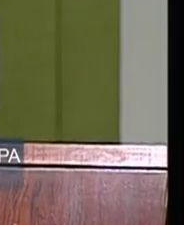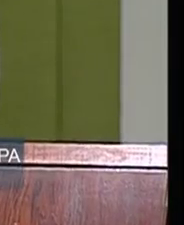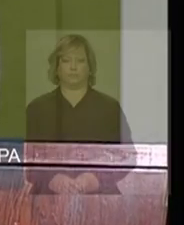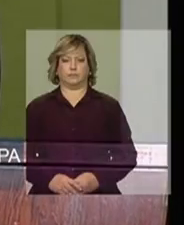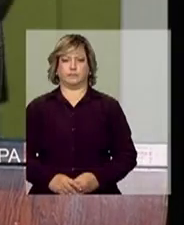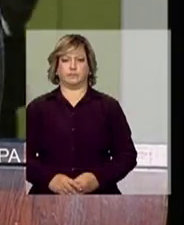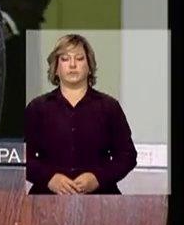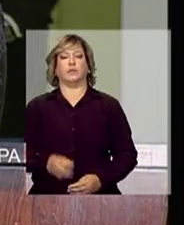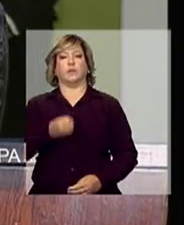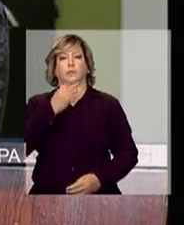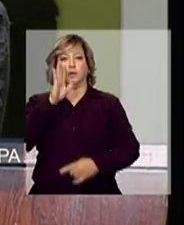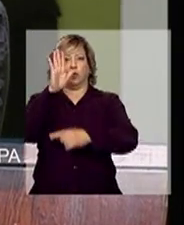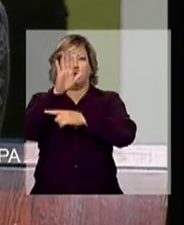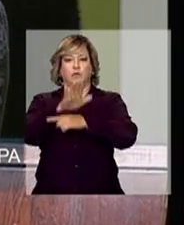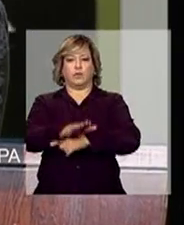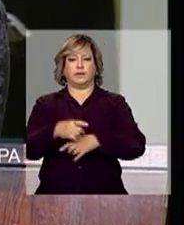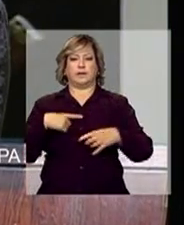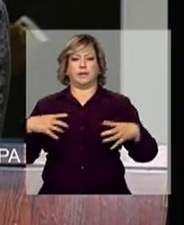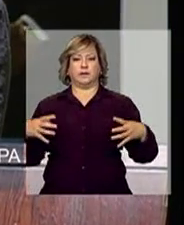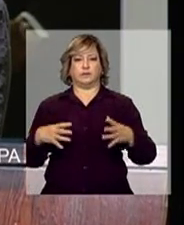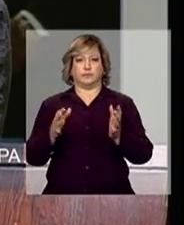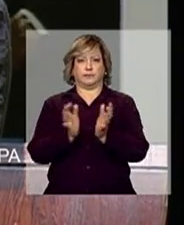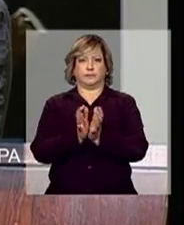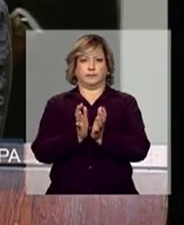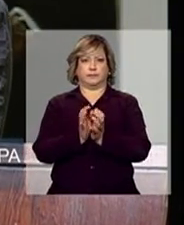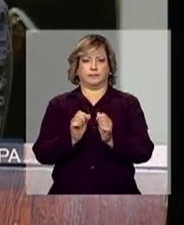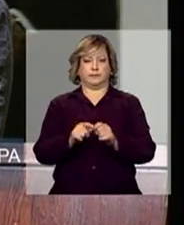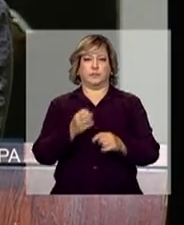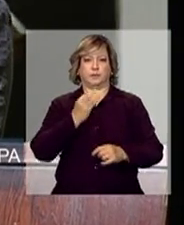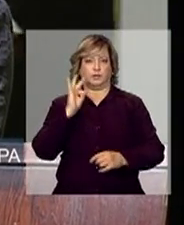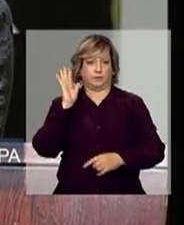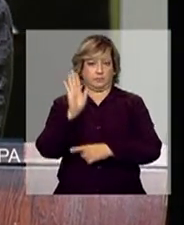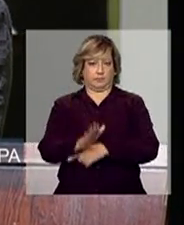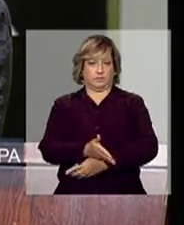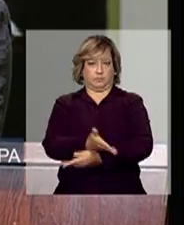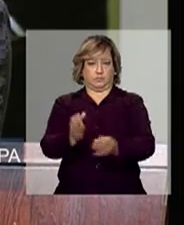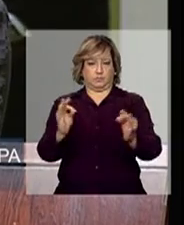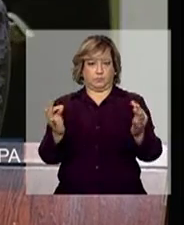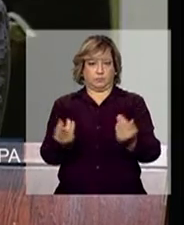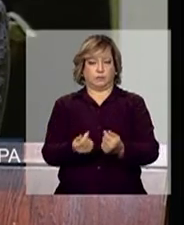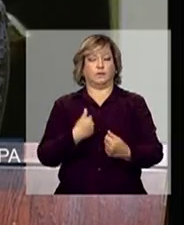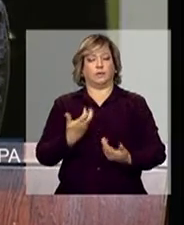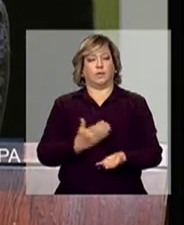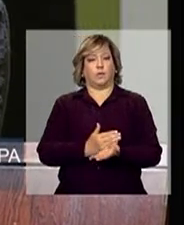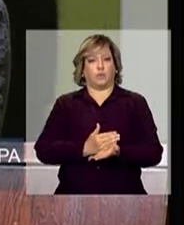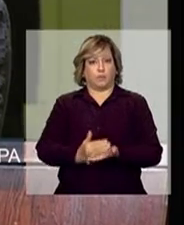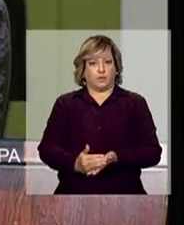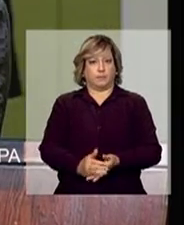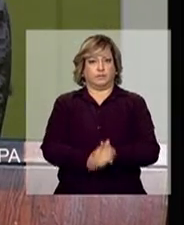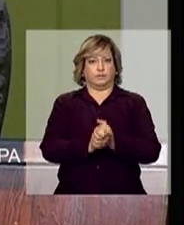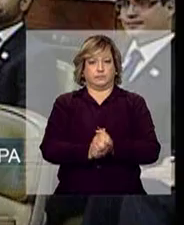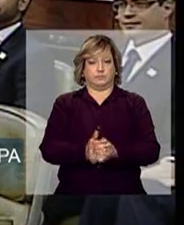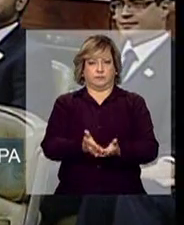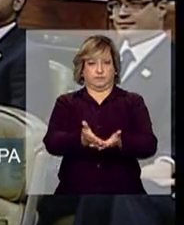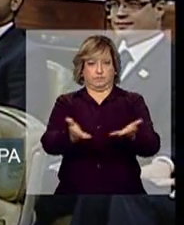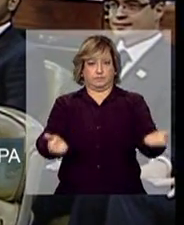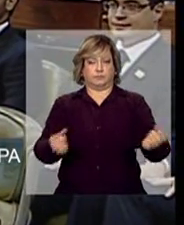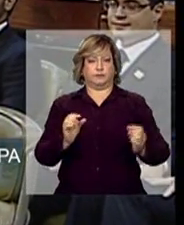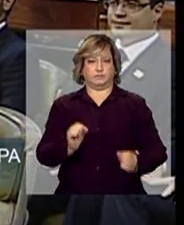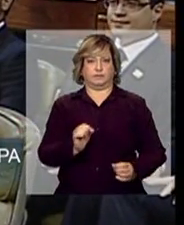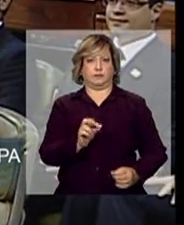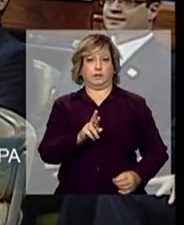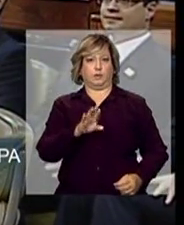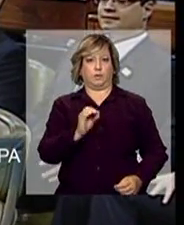Boa tarde a todos. Queria iniciar cumprimentando os formandos do Instituto Rio